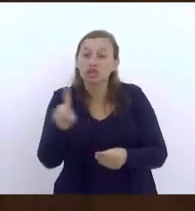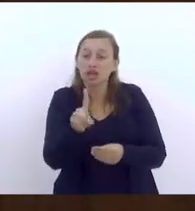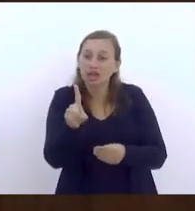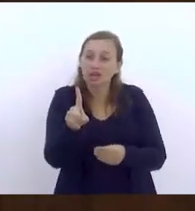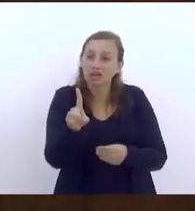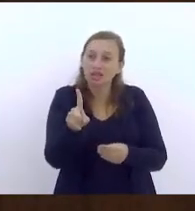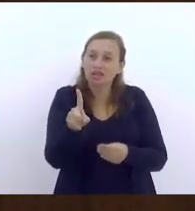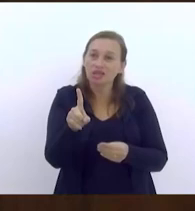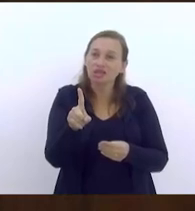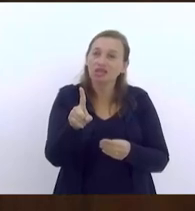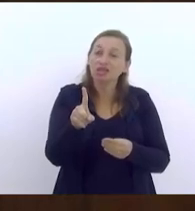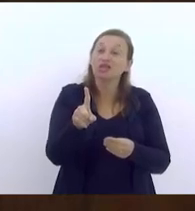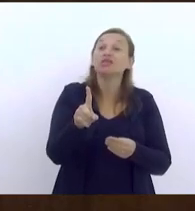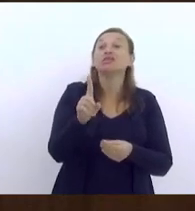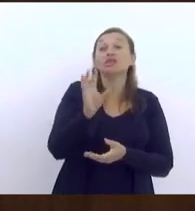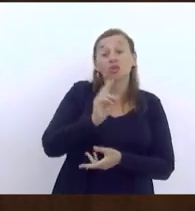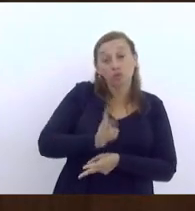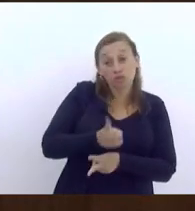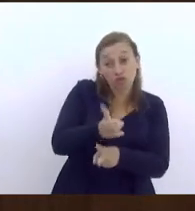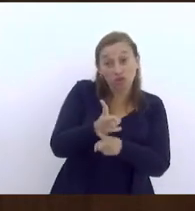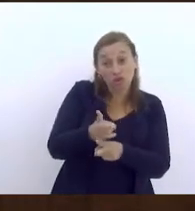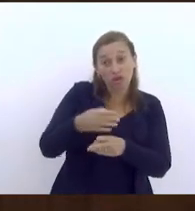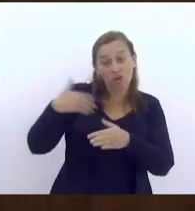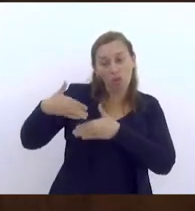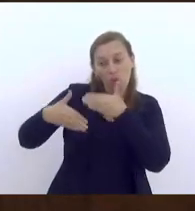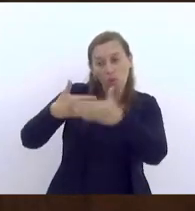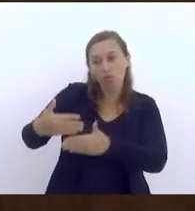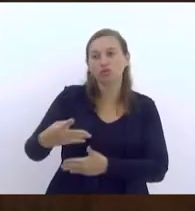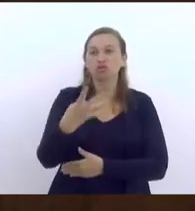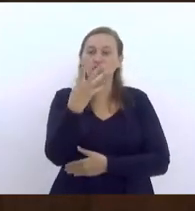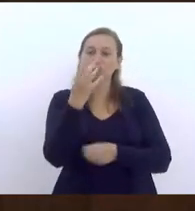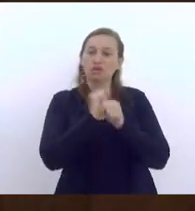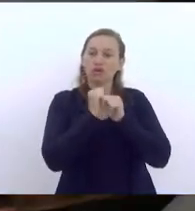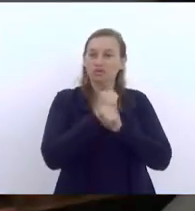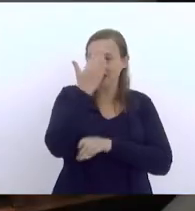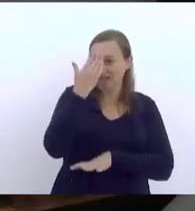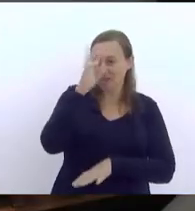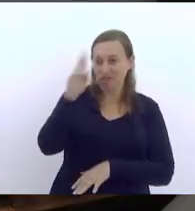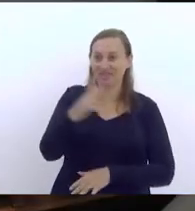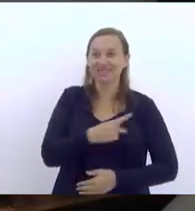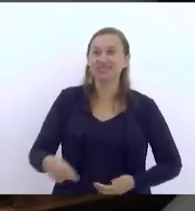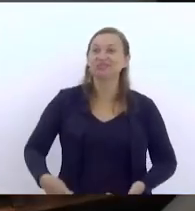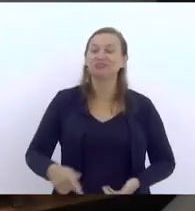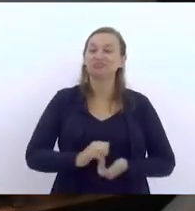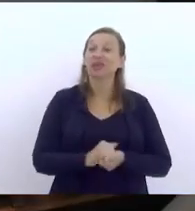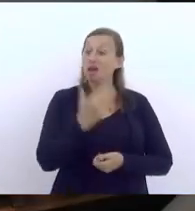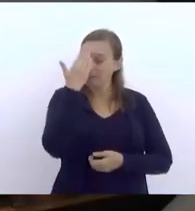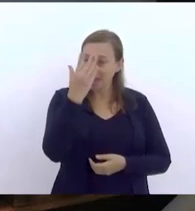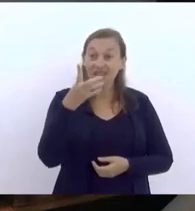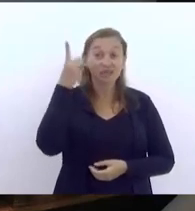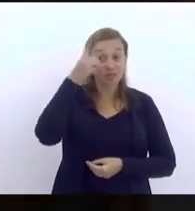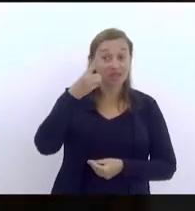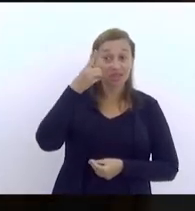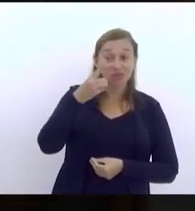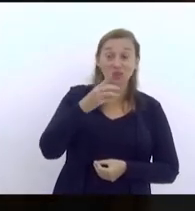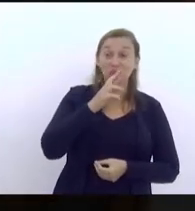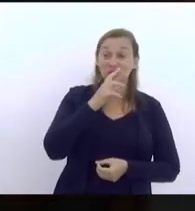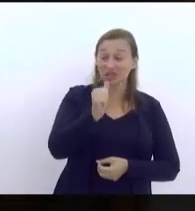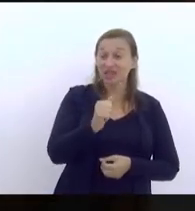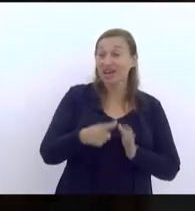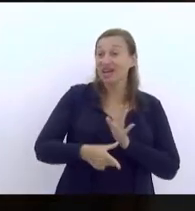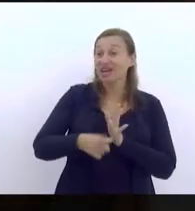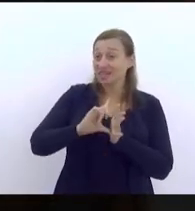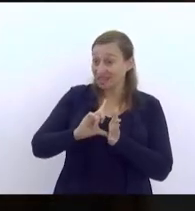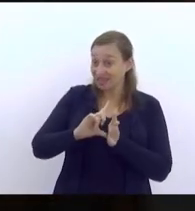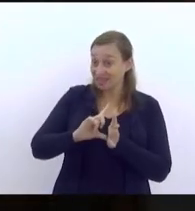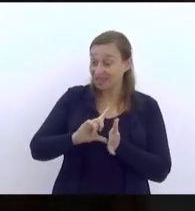imensa esmagadora, e assim será ao longo desses quatro anos. Obrigado, presidente. Obrigado, deputado Rodrigo. Antes de passar